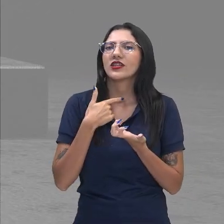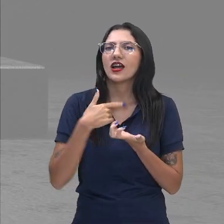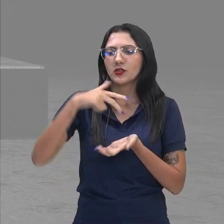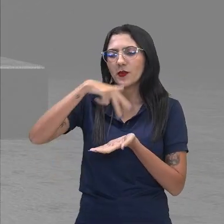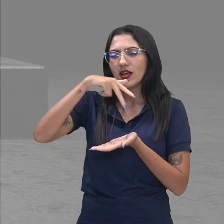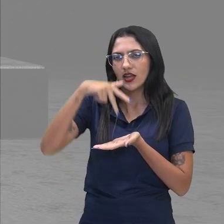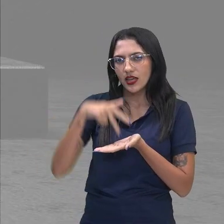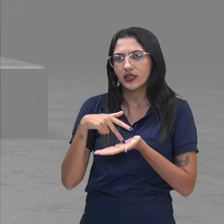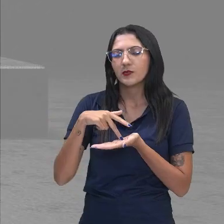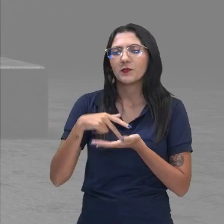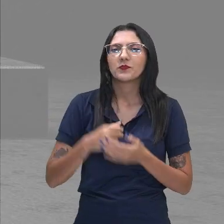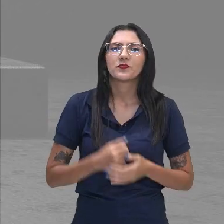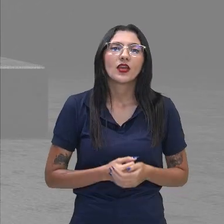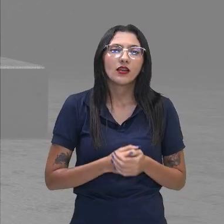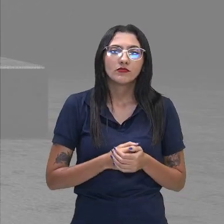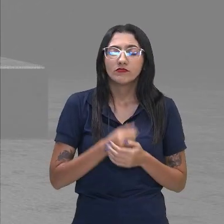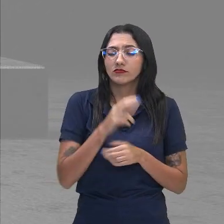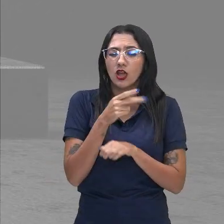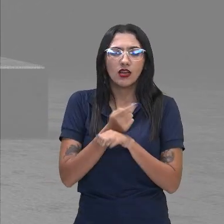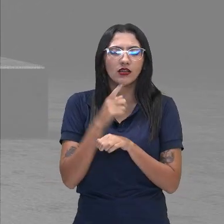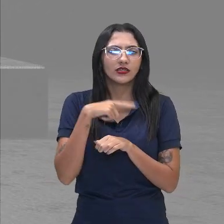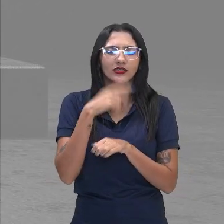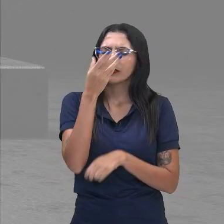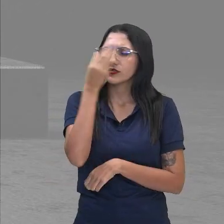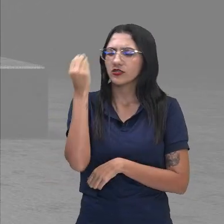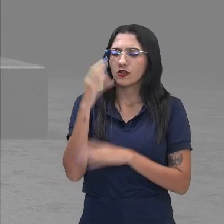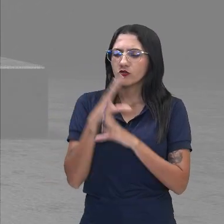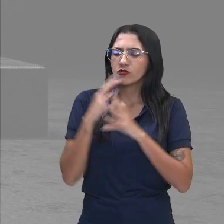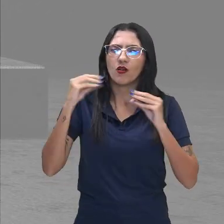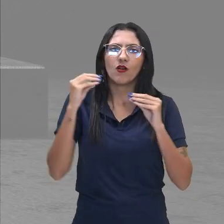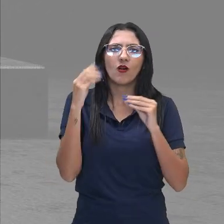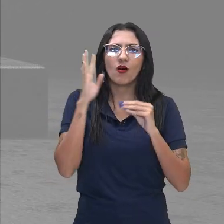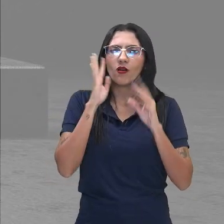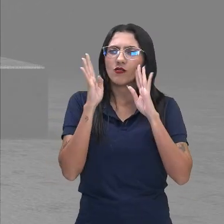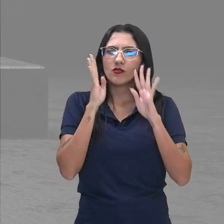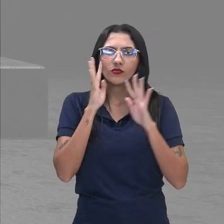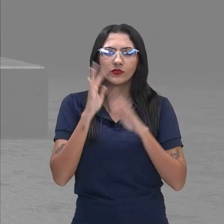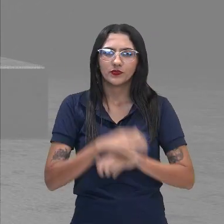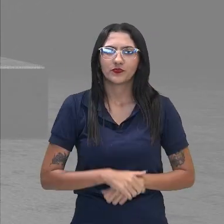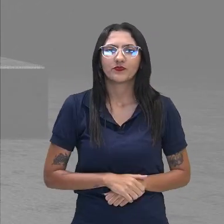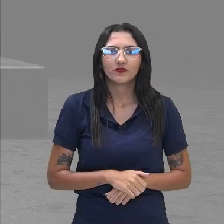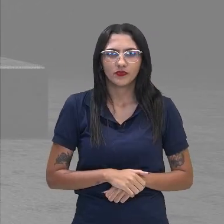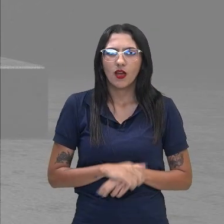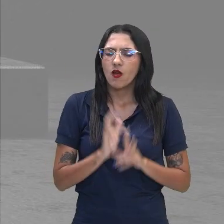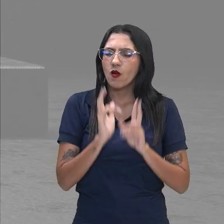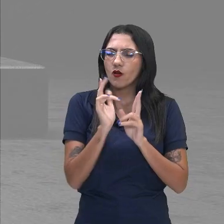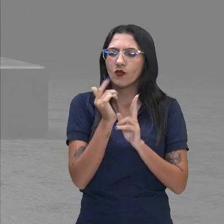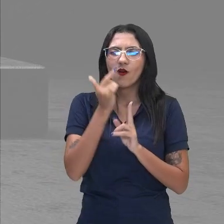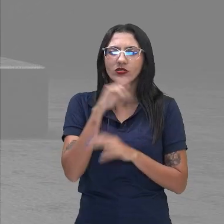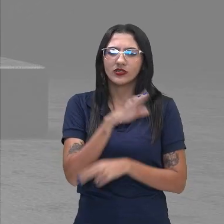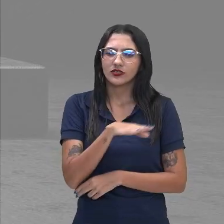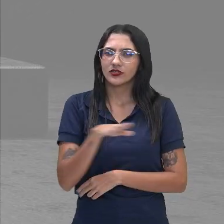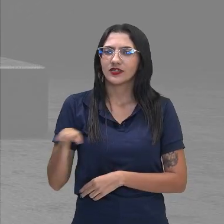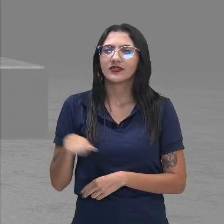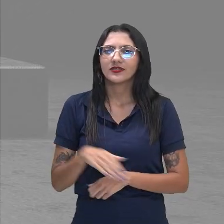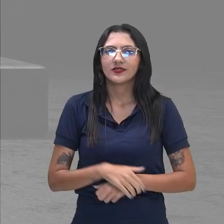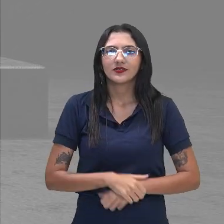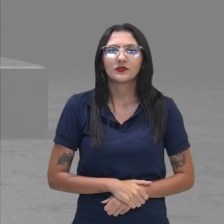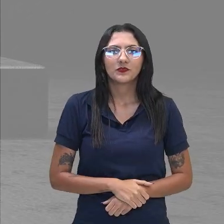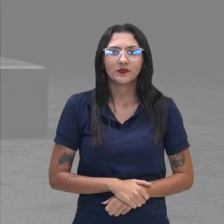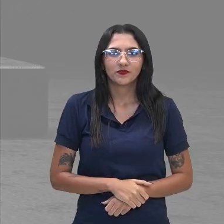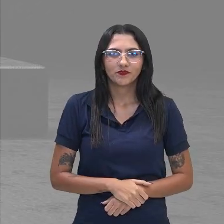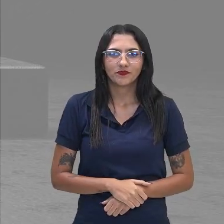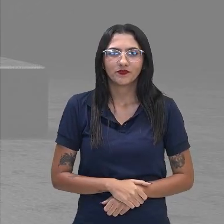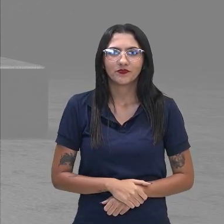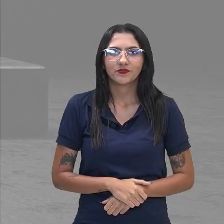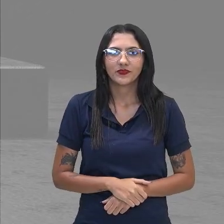mas depois esquece todas as danças e também quer dormir como as outras crianças. A